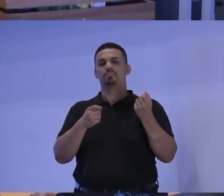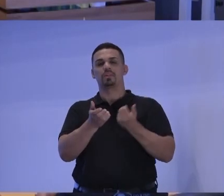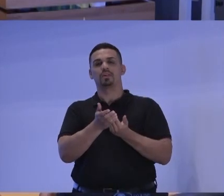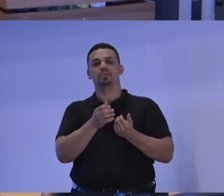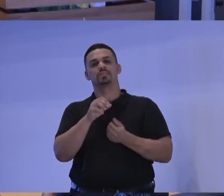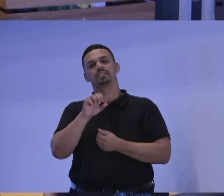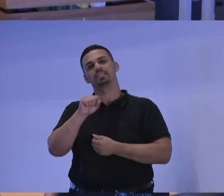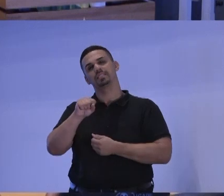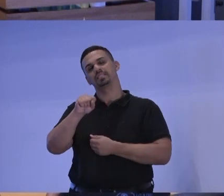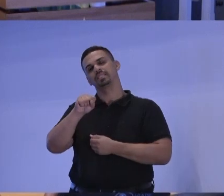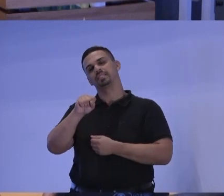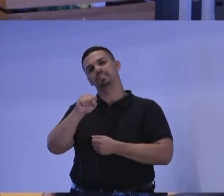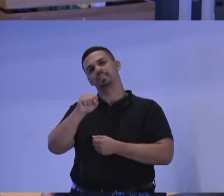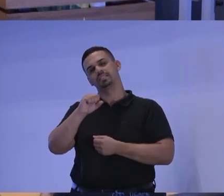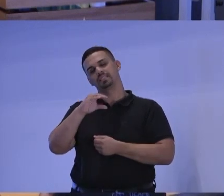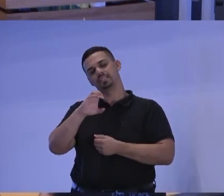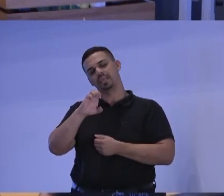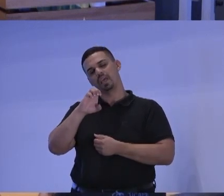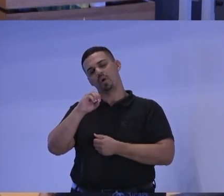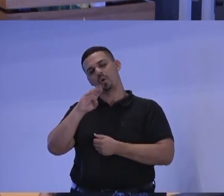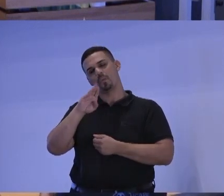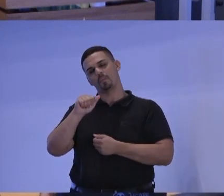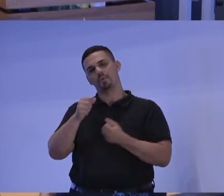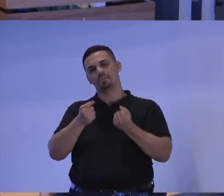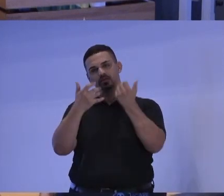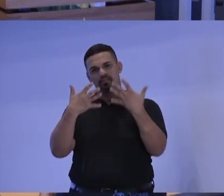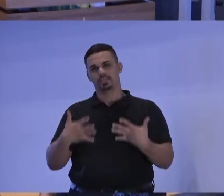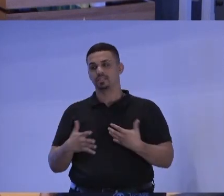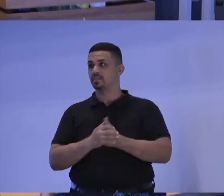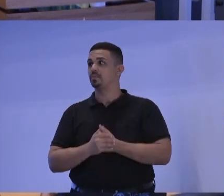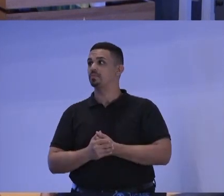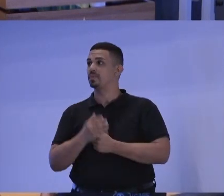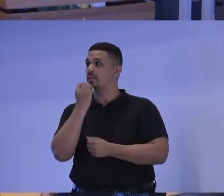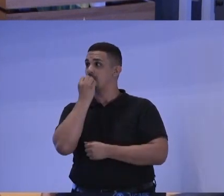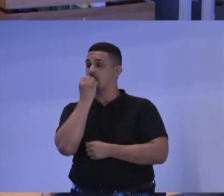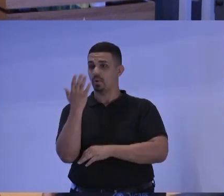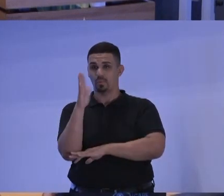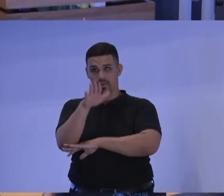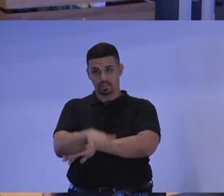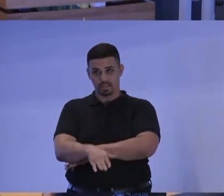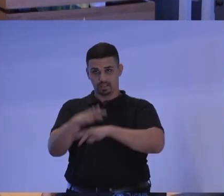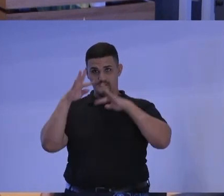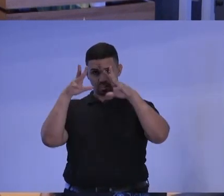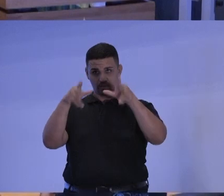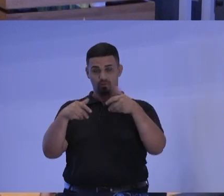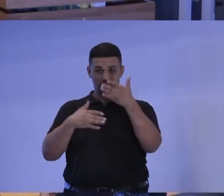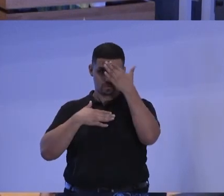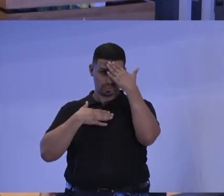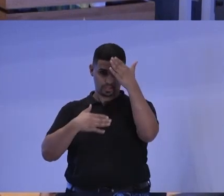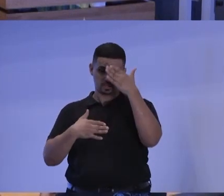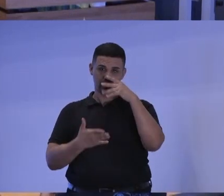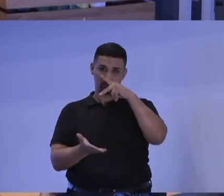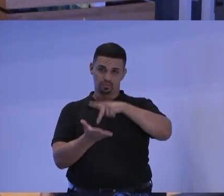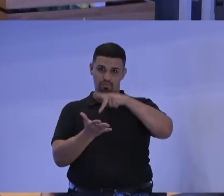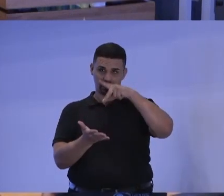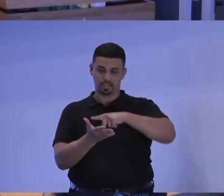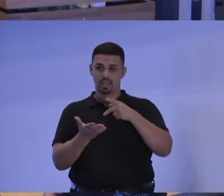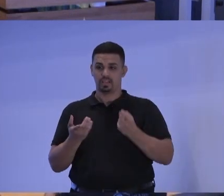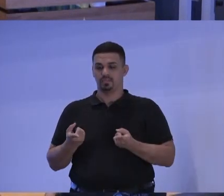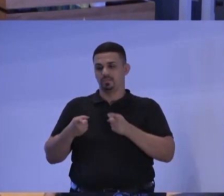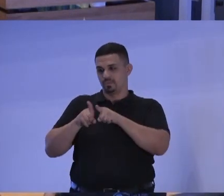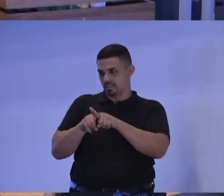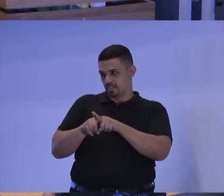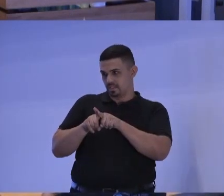considerações. Boa tarde a todos. Agradeço imensamente essa parceria, especialmente